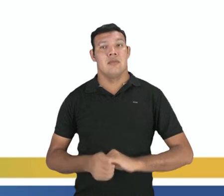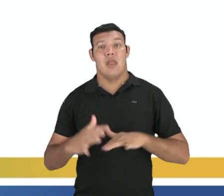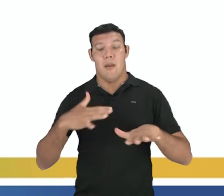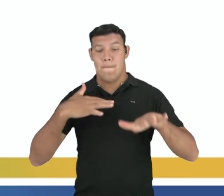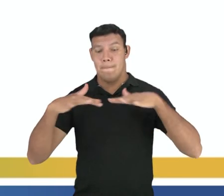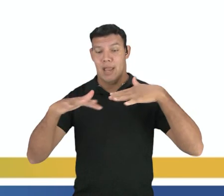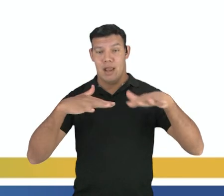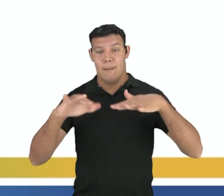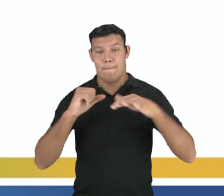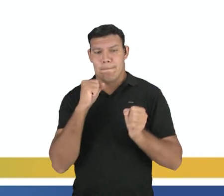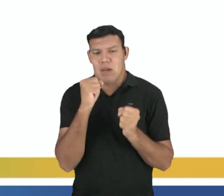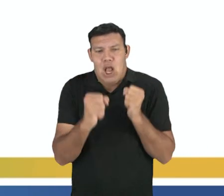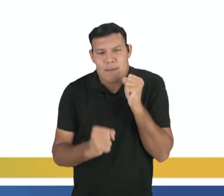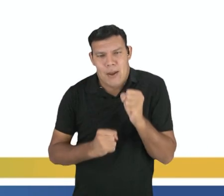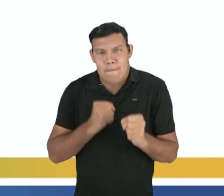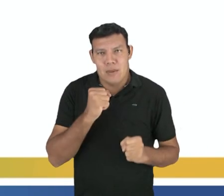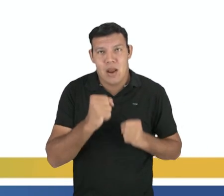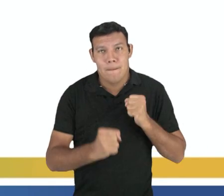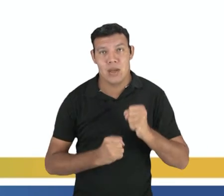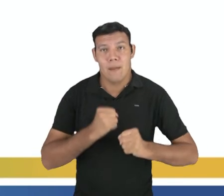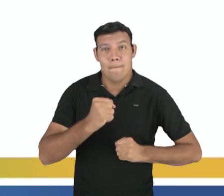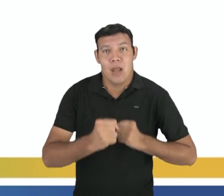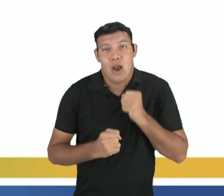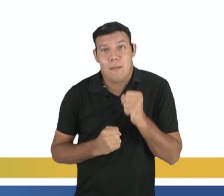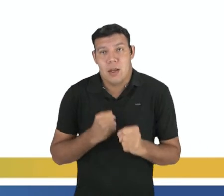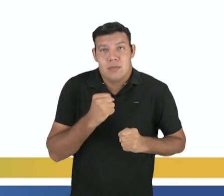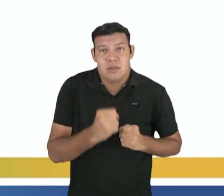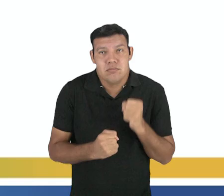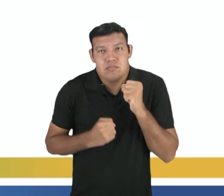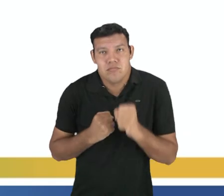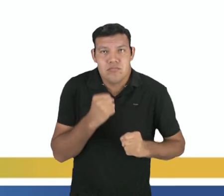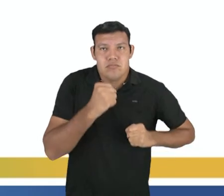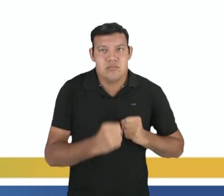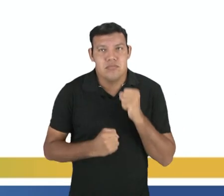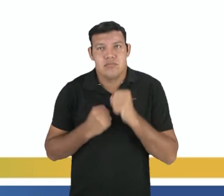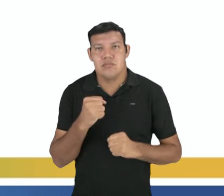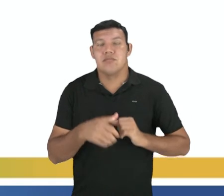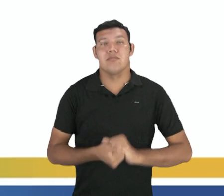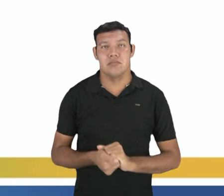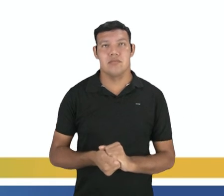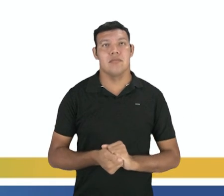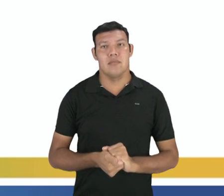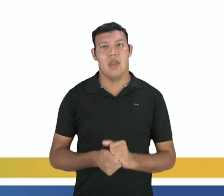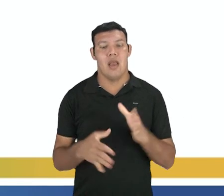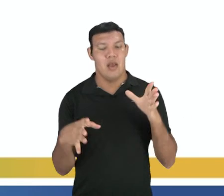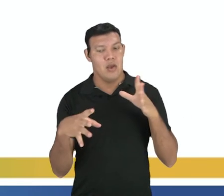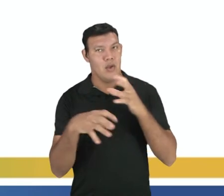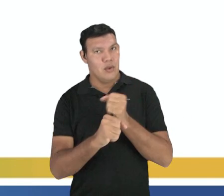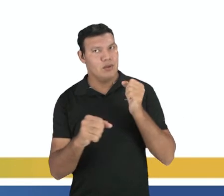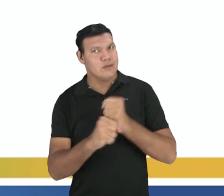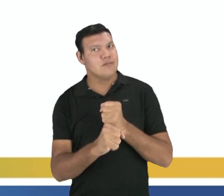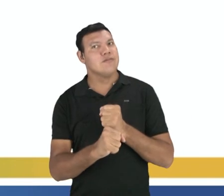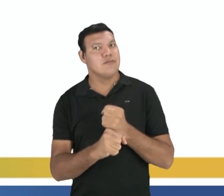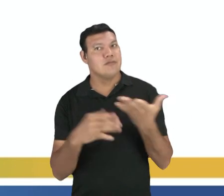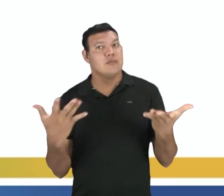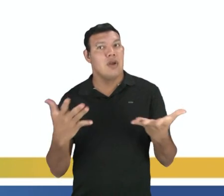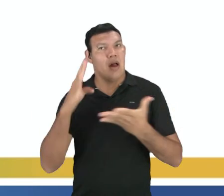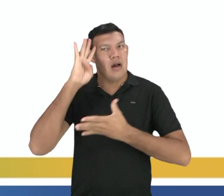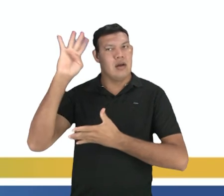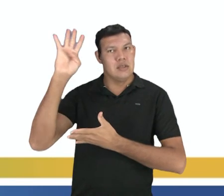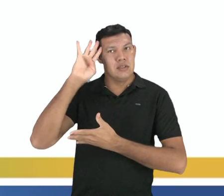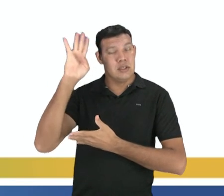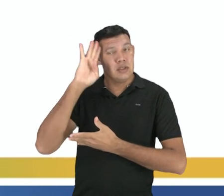que ele está em movimento a uma certa velocidade não há dúvidas a forma de trabalho de calcular o trabalho aqui pelo teorema da energia